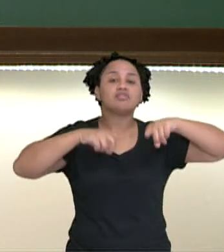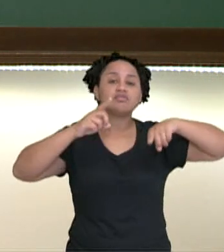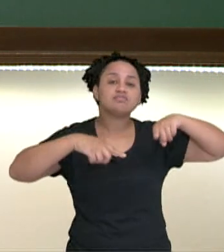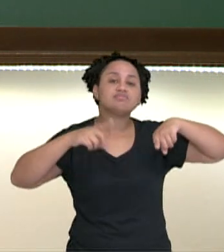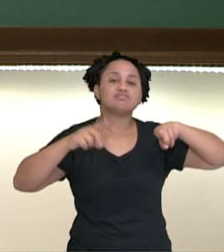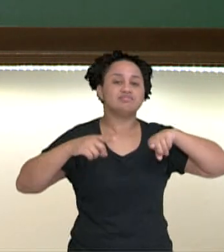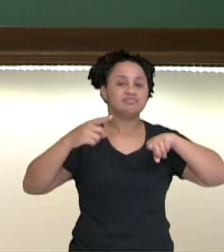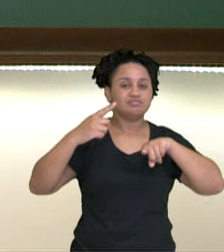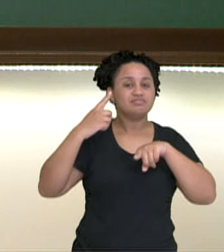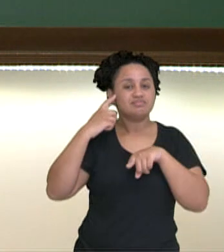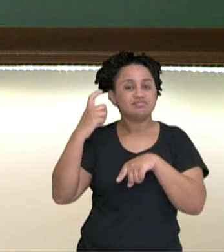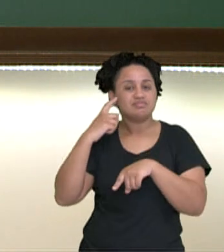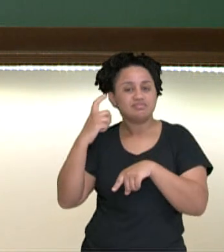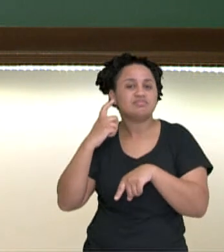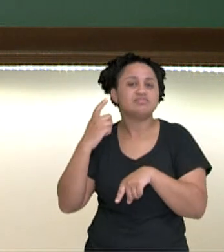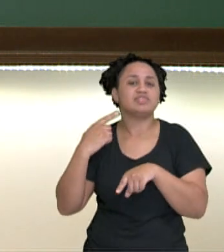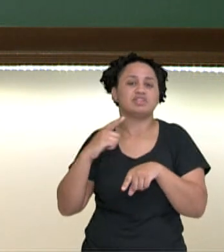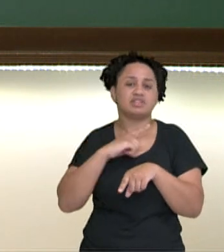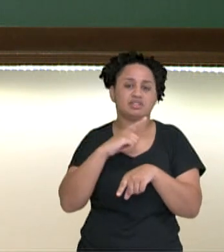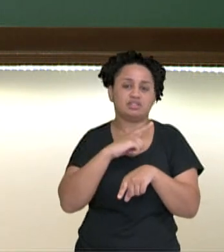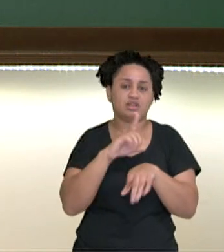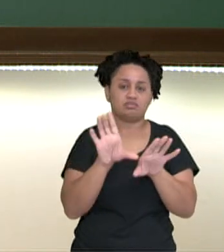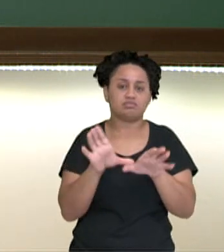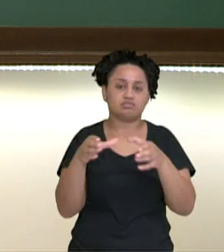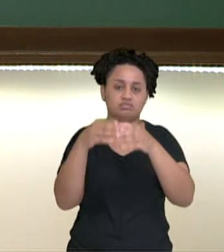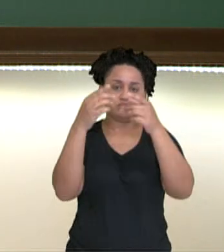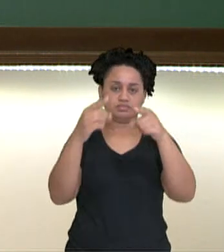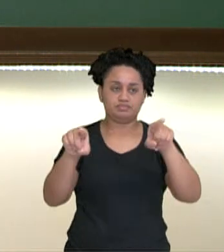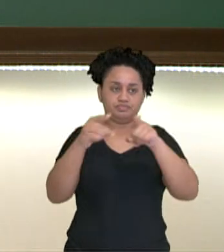de ressignificações sonoras numa orquestra.